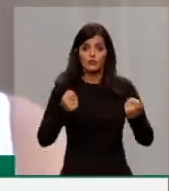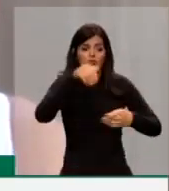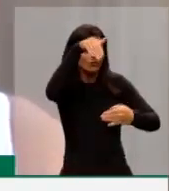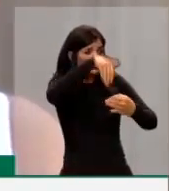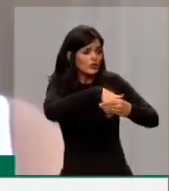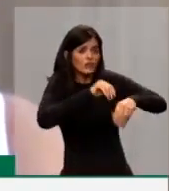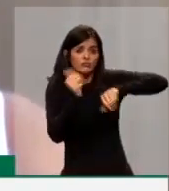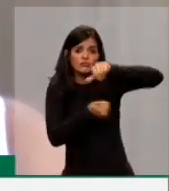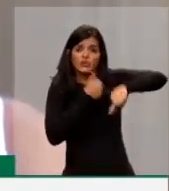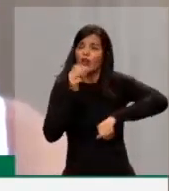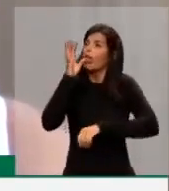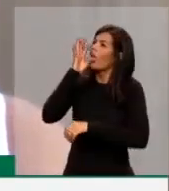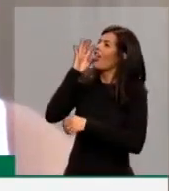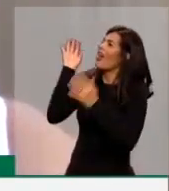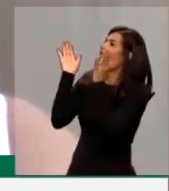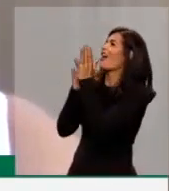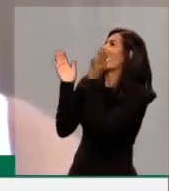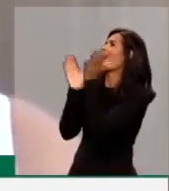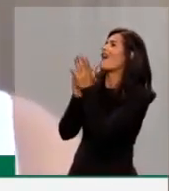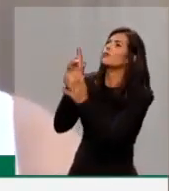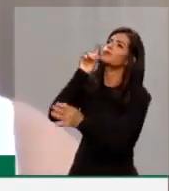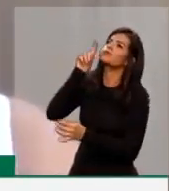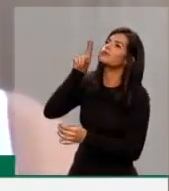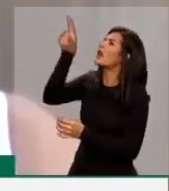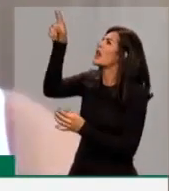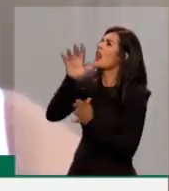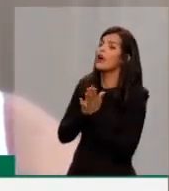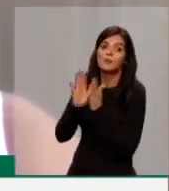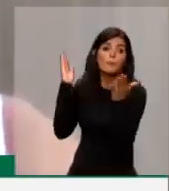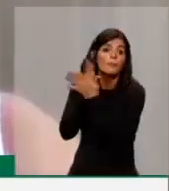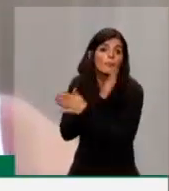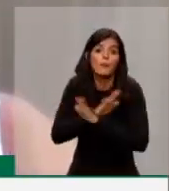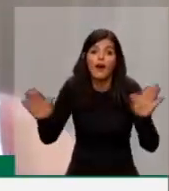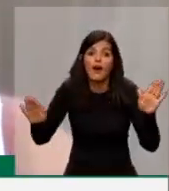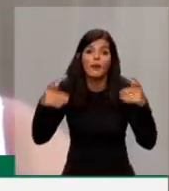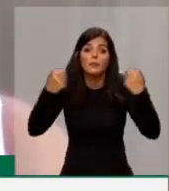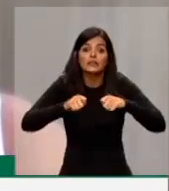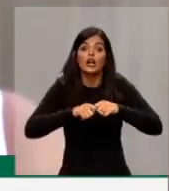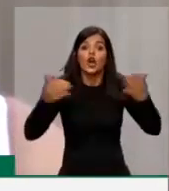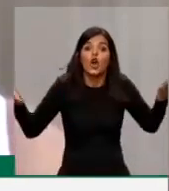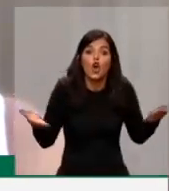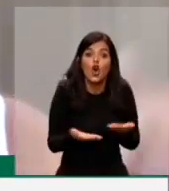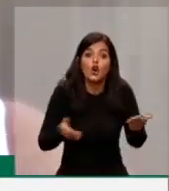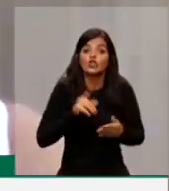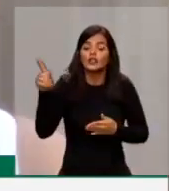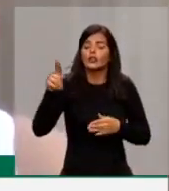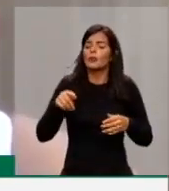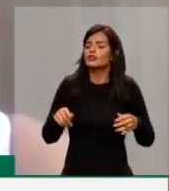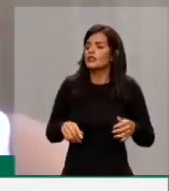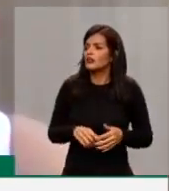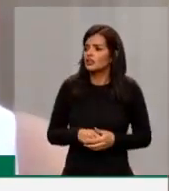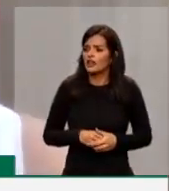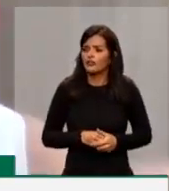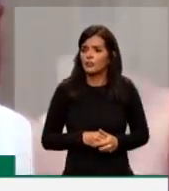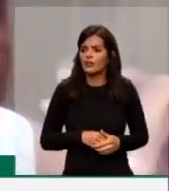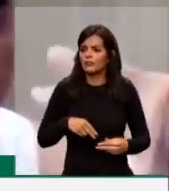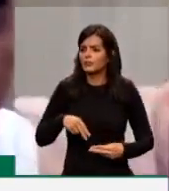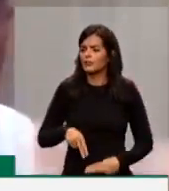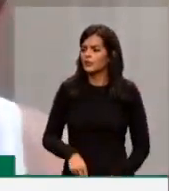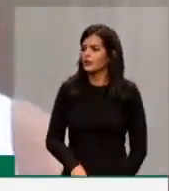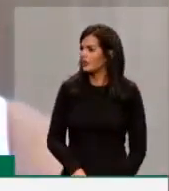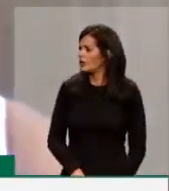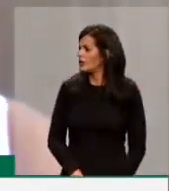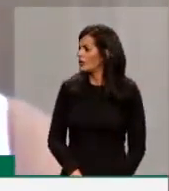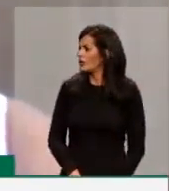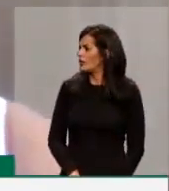os Estados Unidos, vamos fazer o que a gente tem que fazer. Nós temos que ir para frente hoje do Carrefour e dizer que lá não tem que entrar negro, não, porque eles